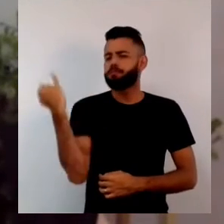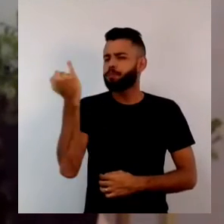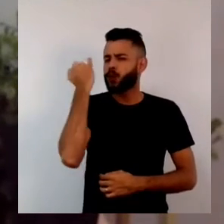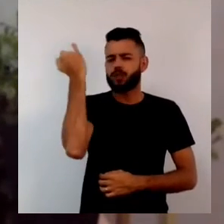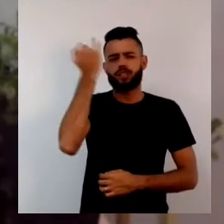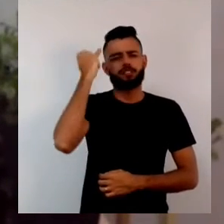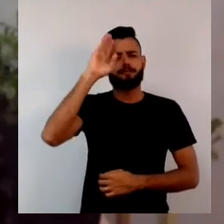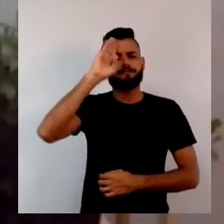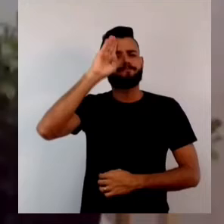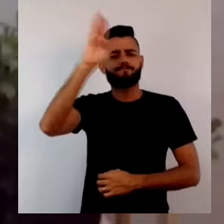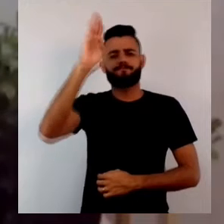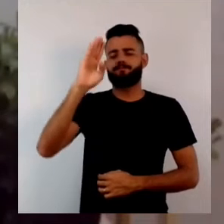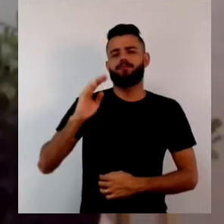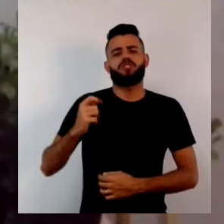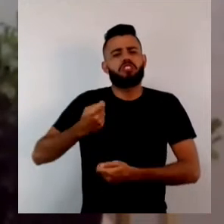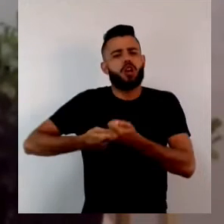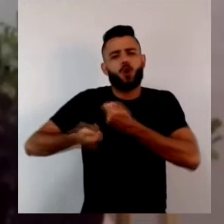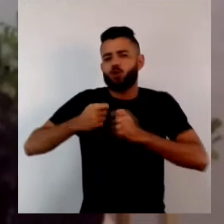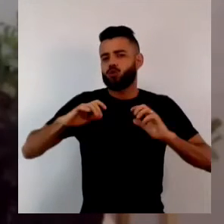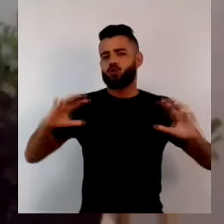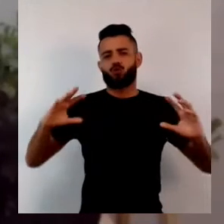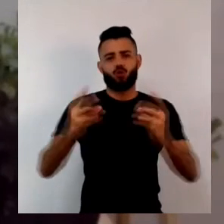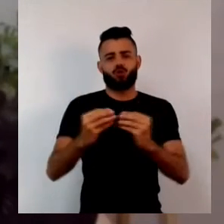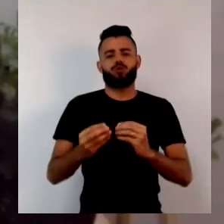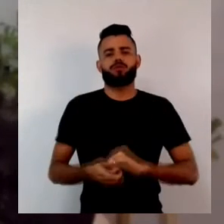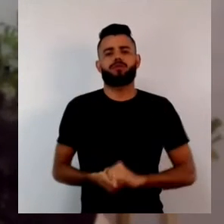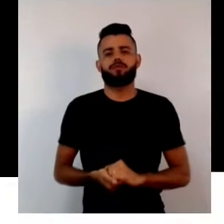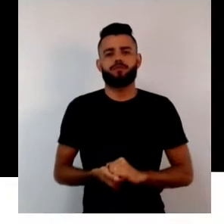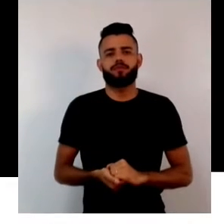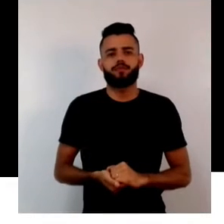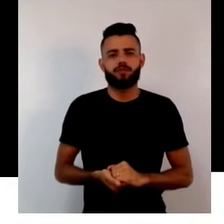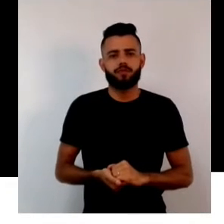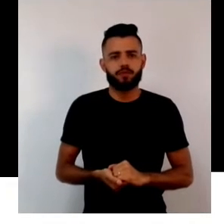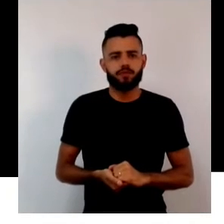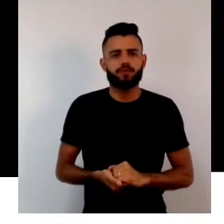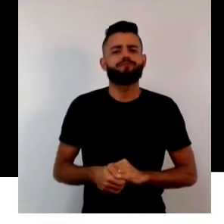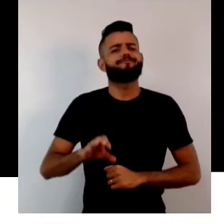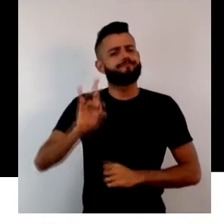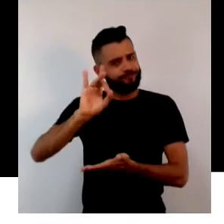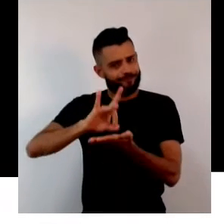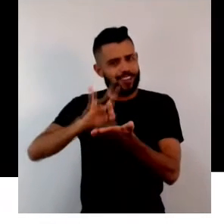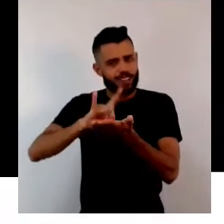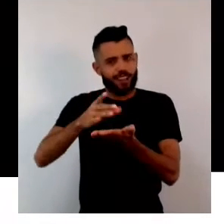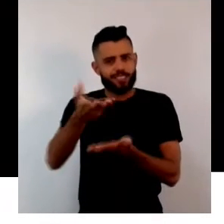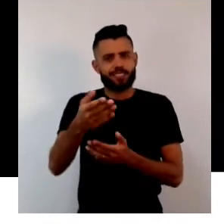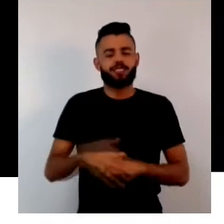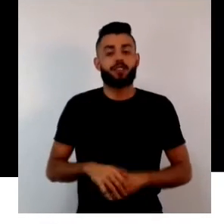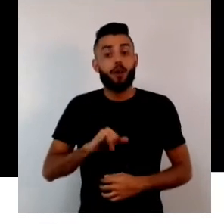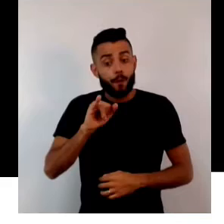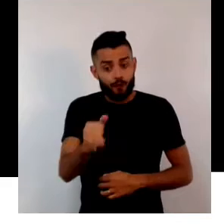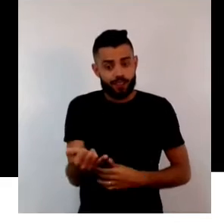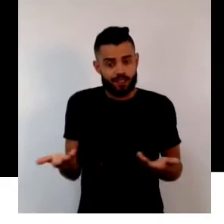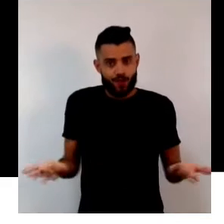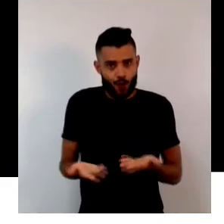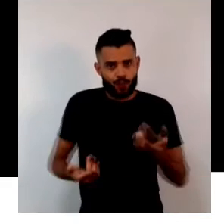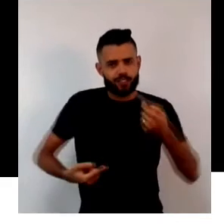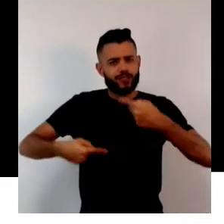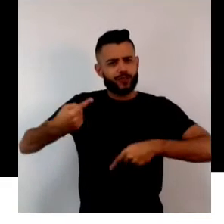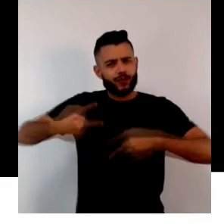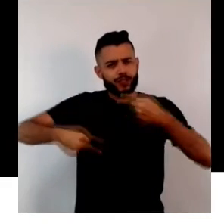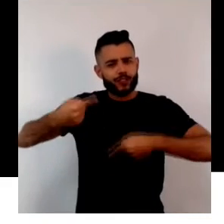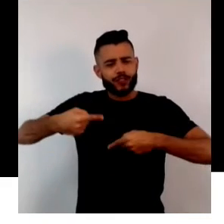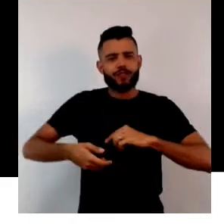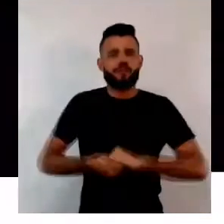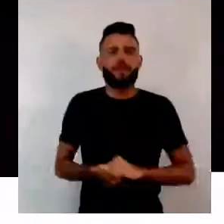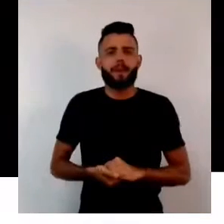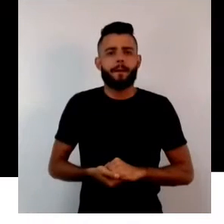negócios. Verdade, Jaqueline. Aproveitando que a gente está discutindo isso, né? Acho que é uma convenção